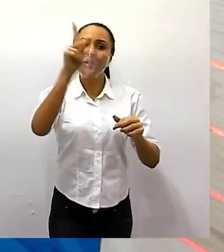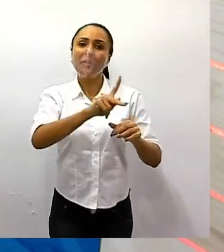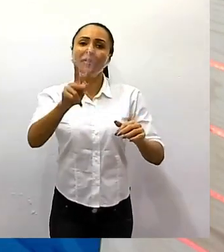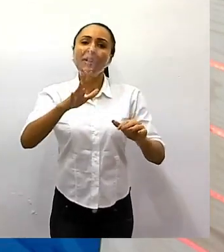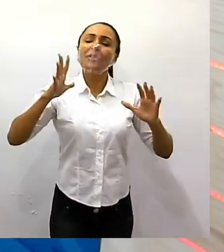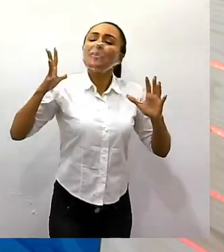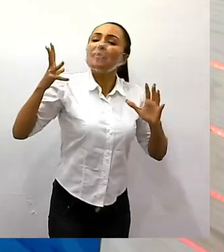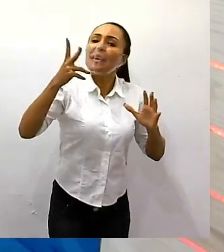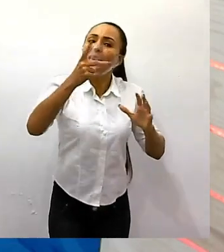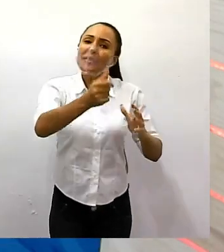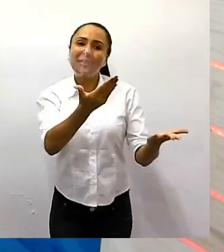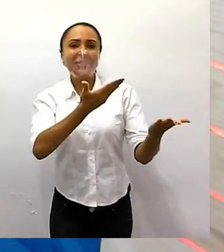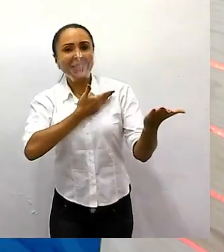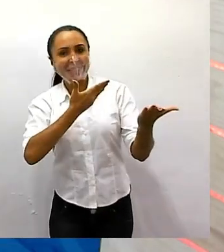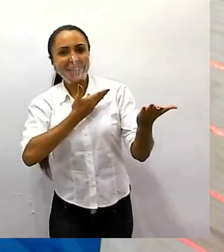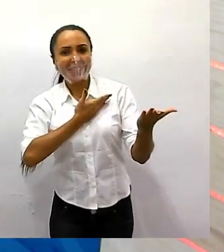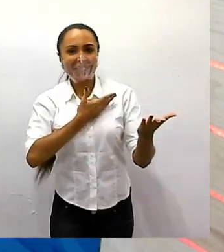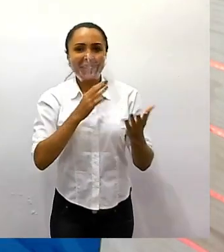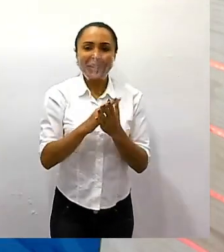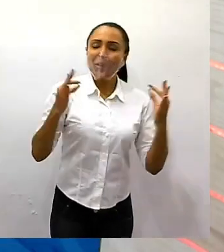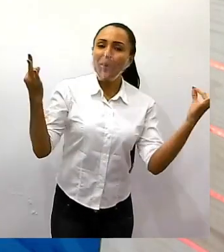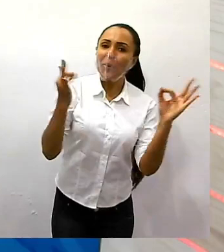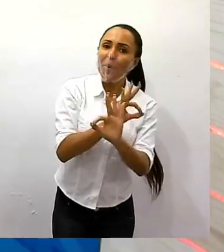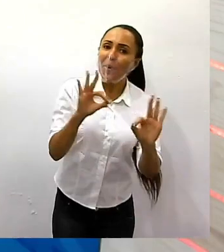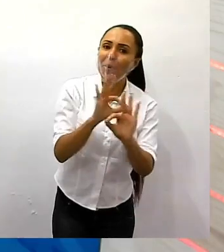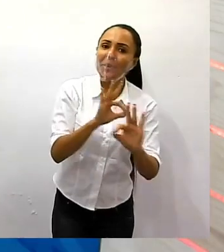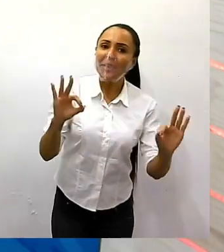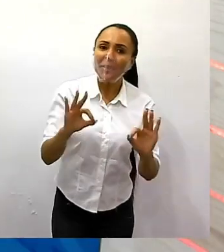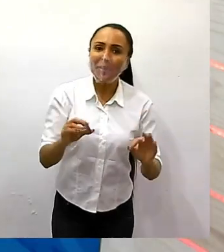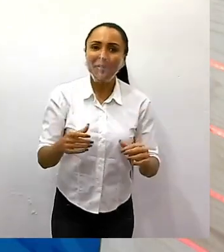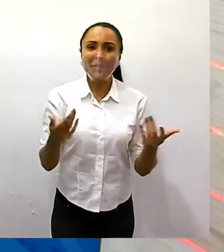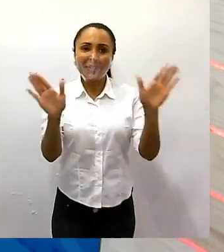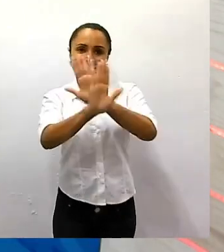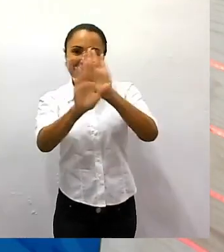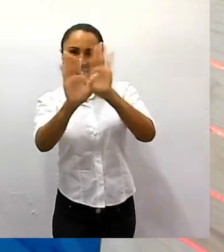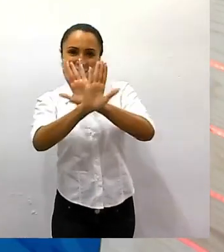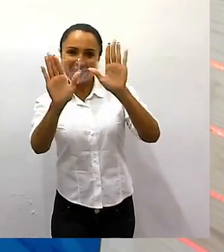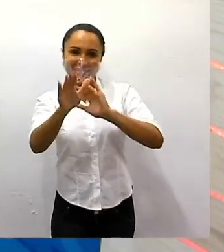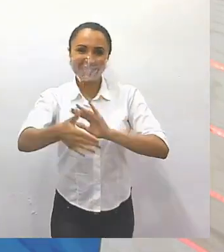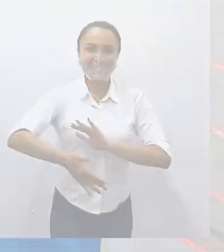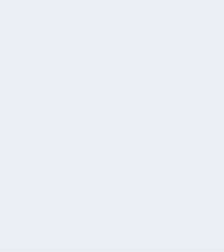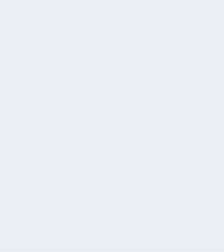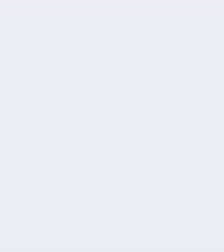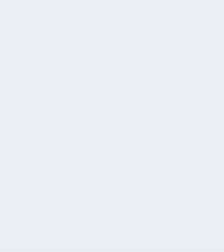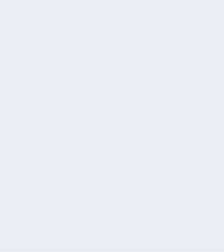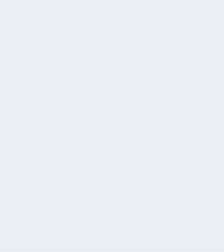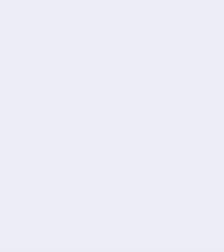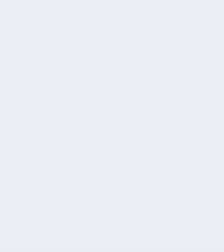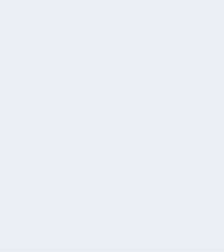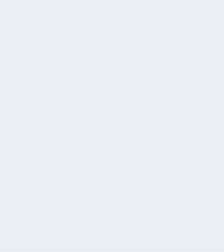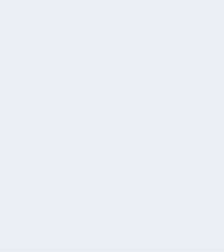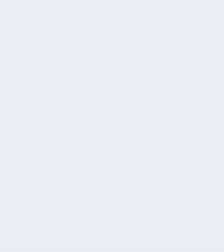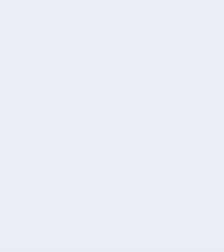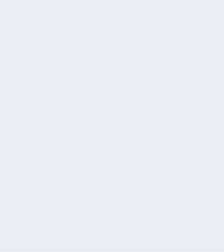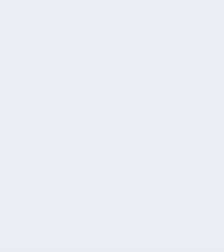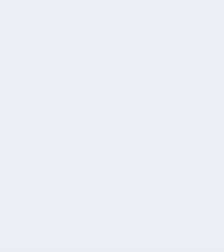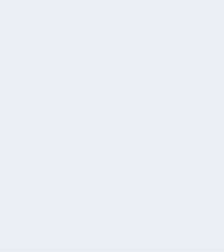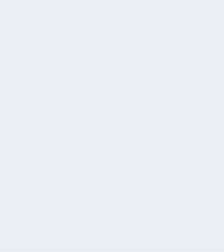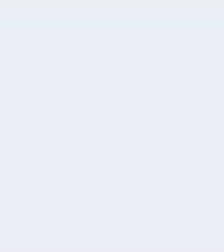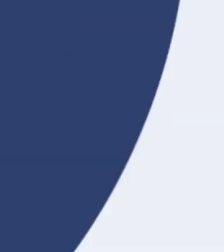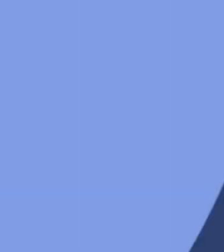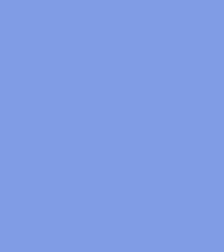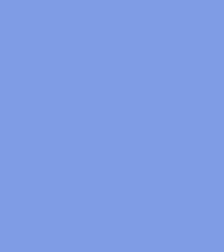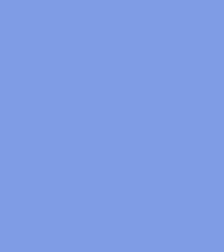todos os meus colegas e um ótimo fim de semana para vocês. Tchauzinho!